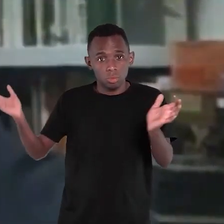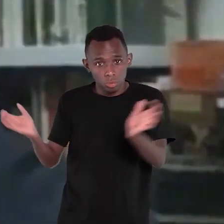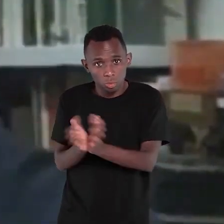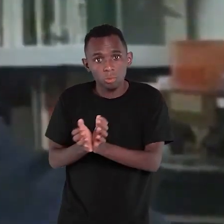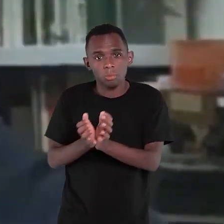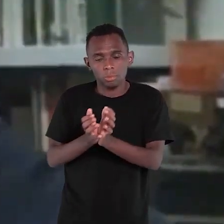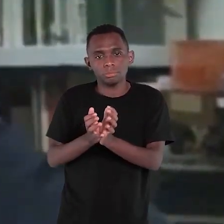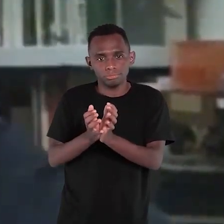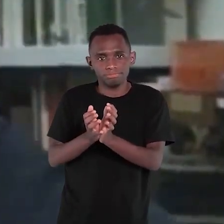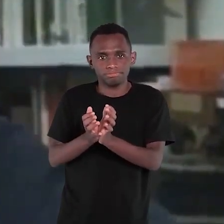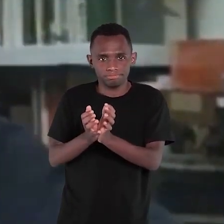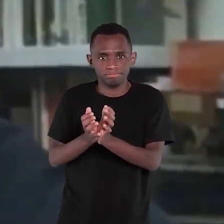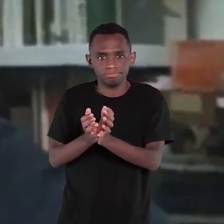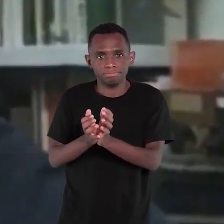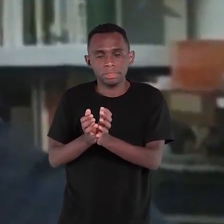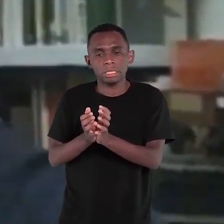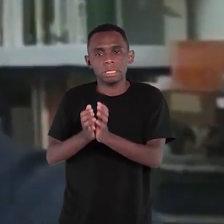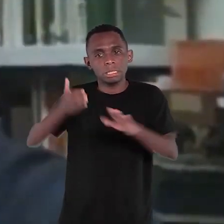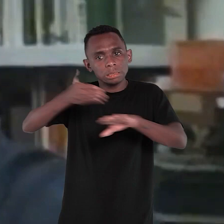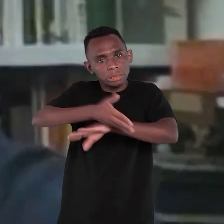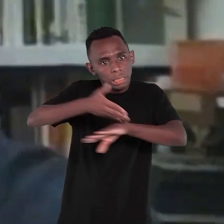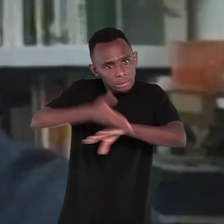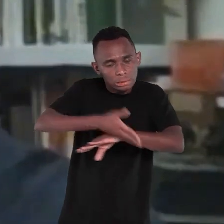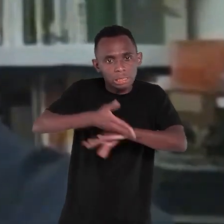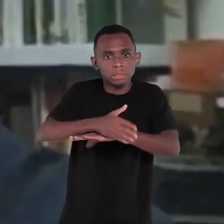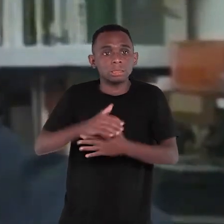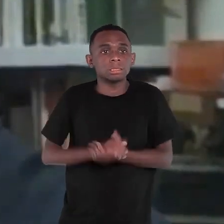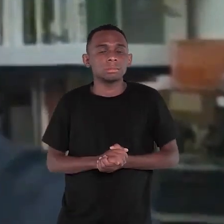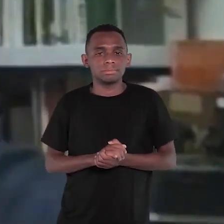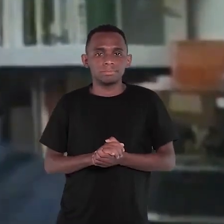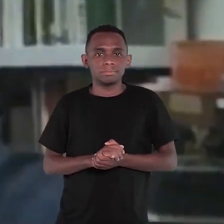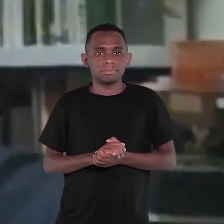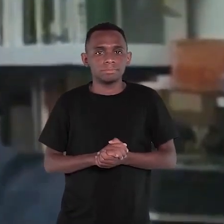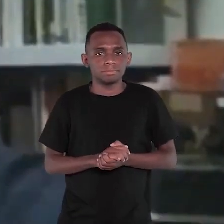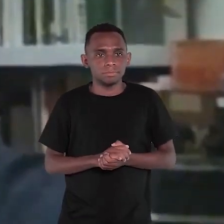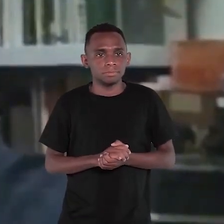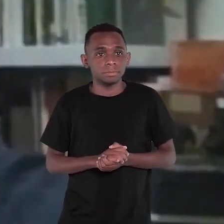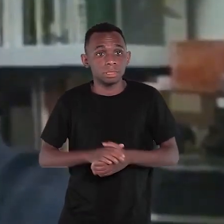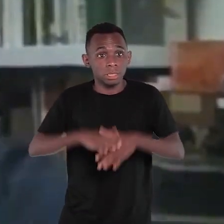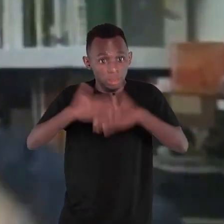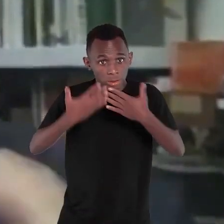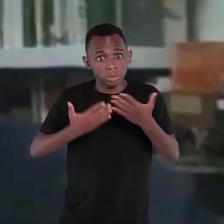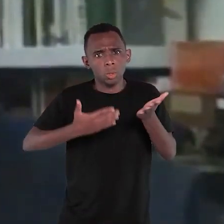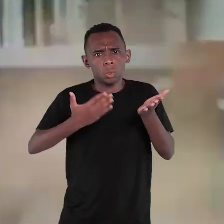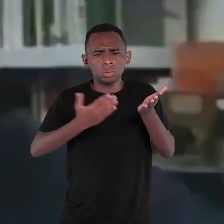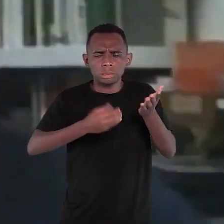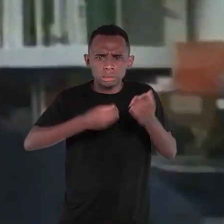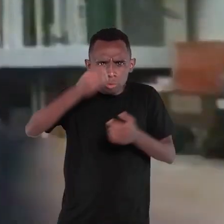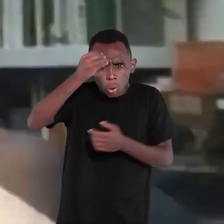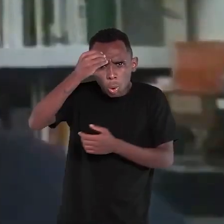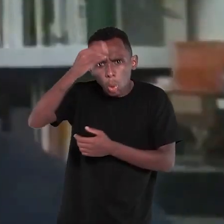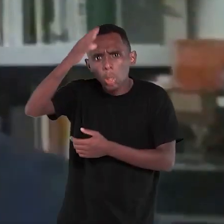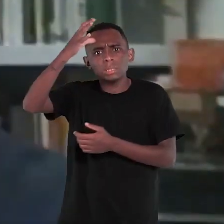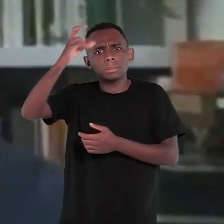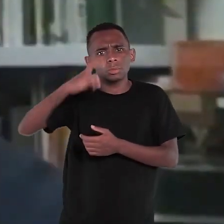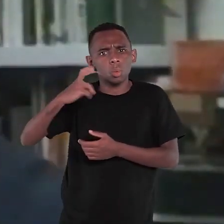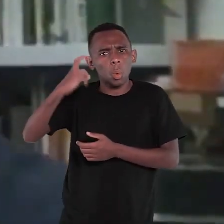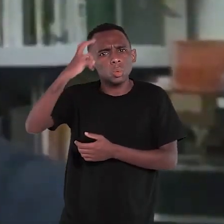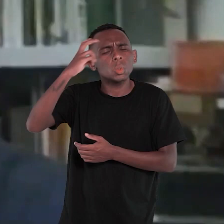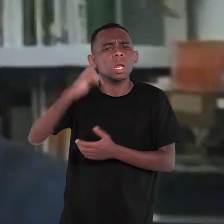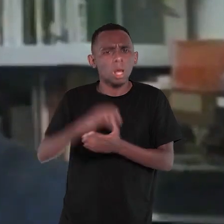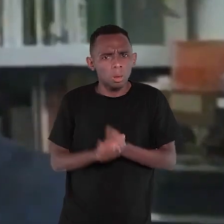importantes para as comunidades que atendem, né? E todo esse acervo de conhecimento